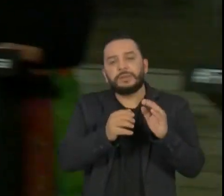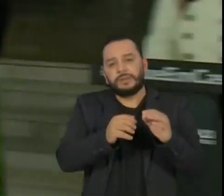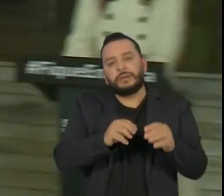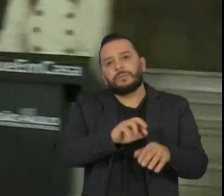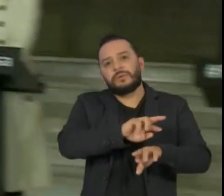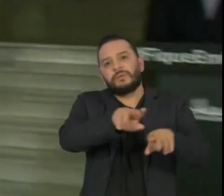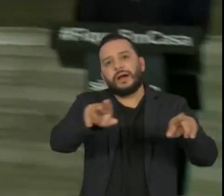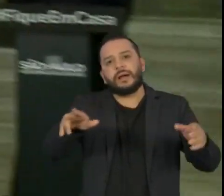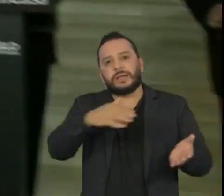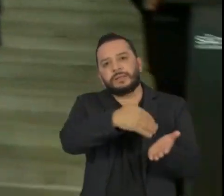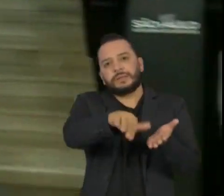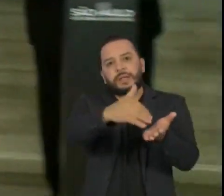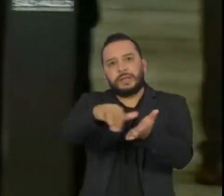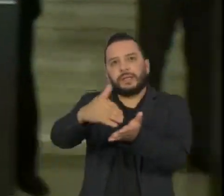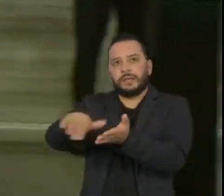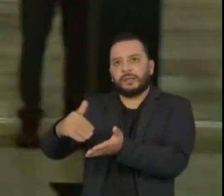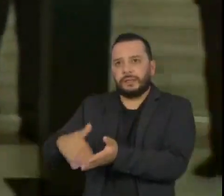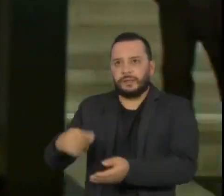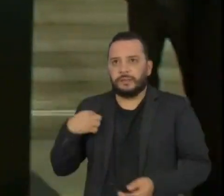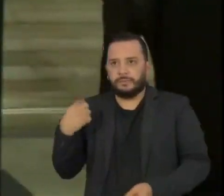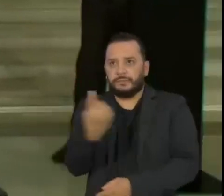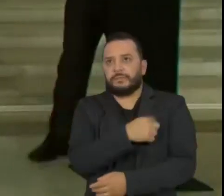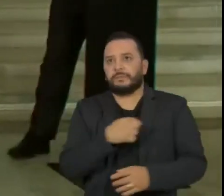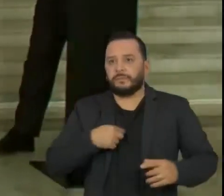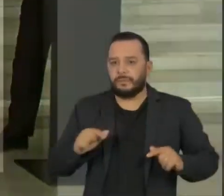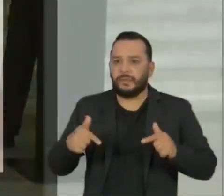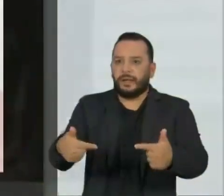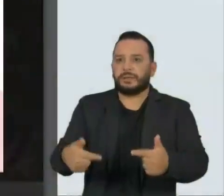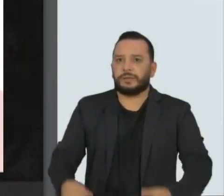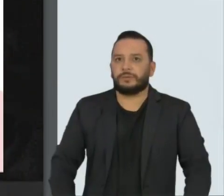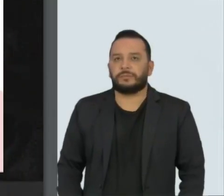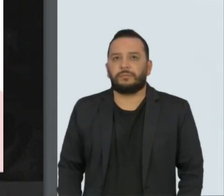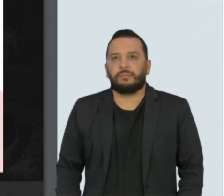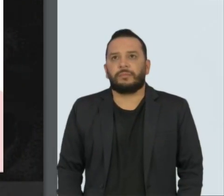que vai permitir a nossa ação. Próximo.